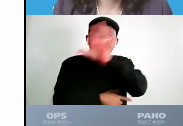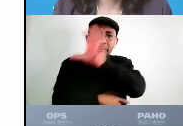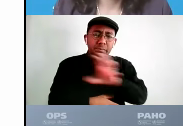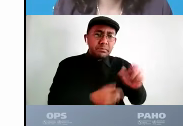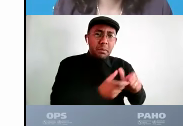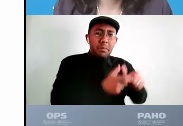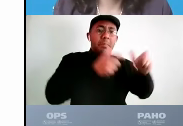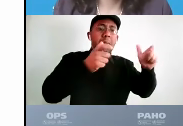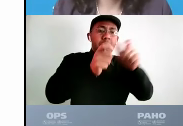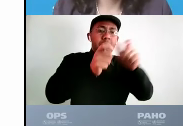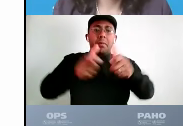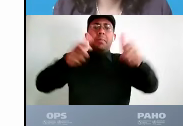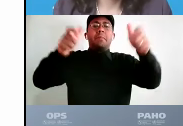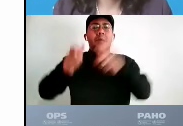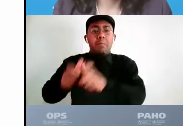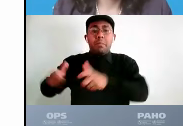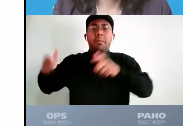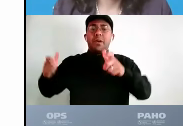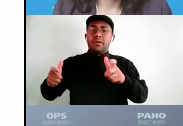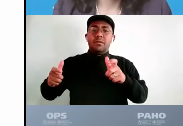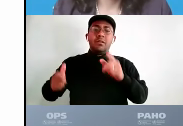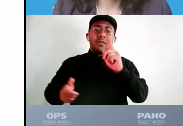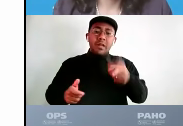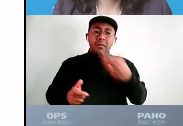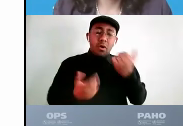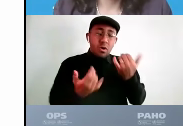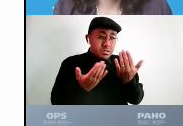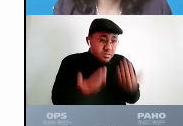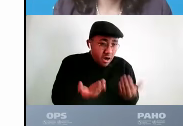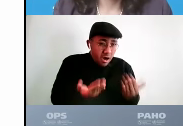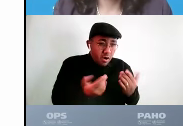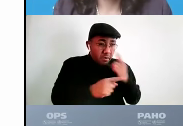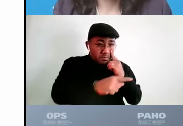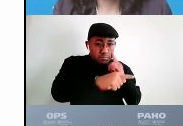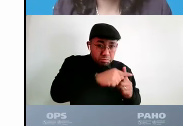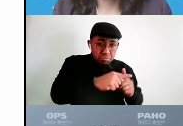necessidade rápida de identificar e as ações de segmento de contato.